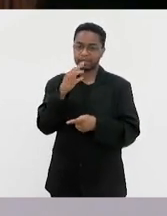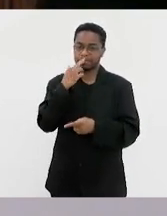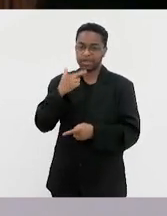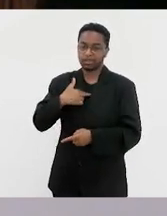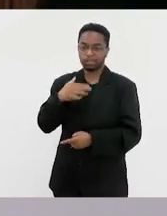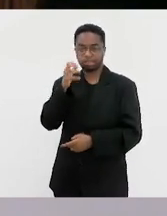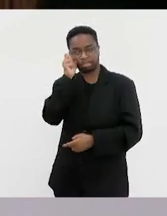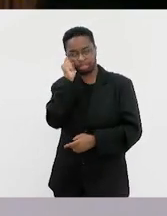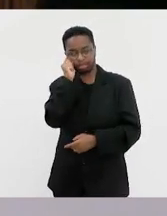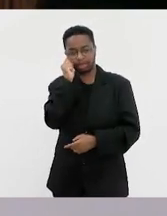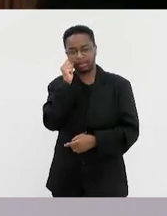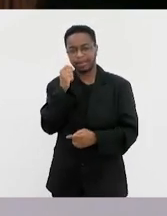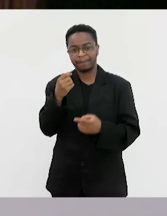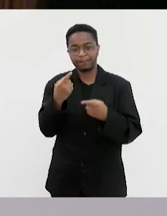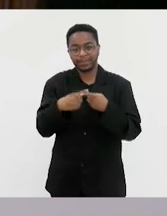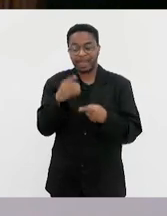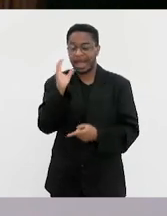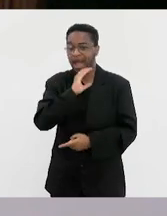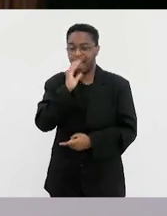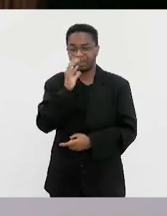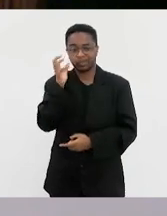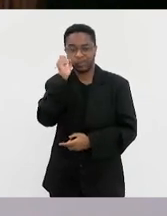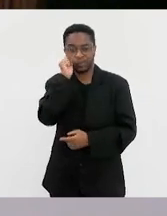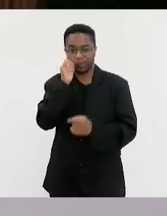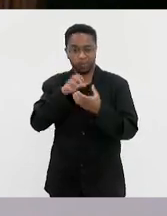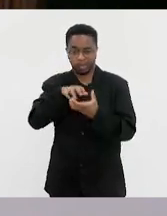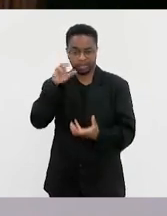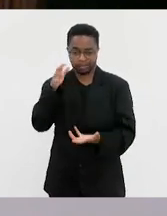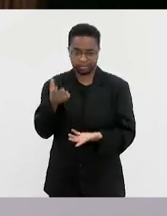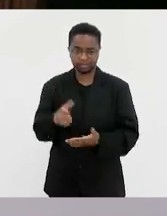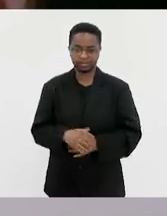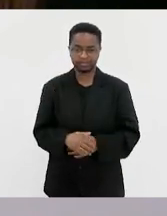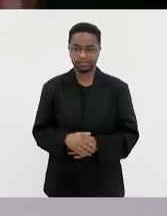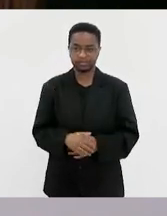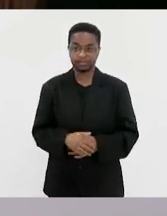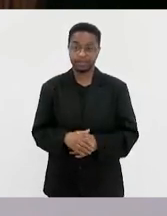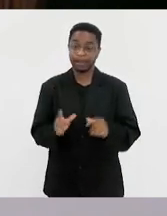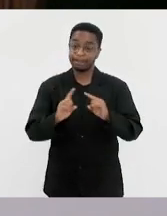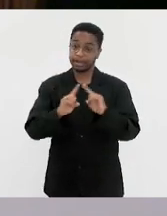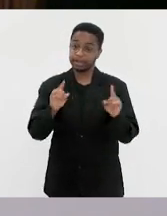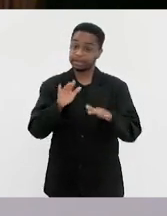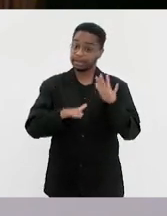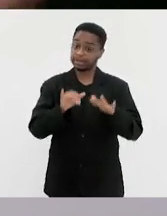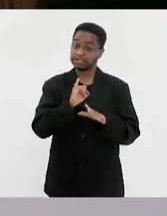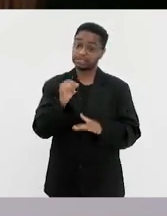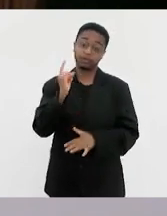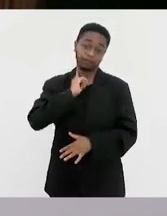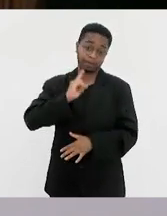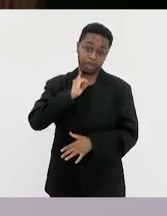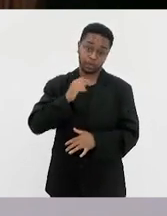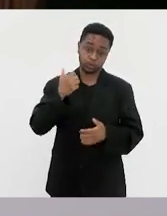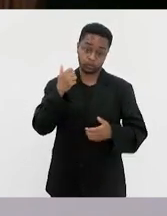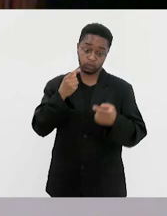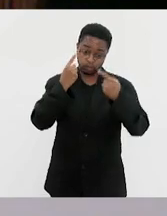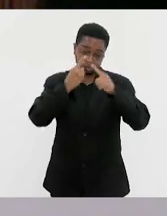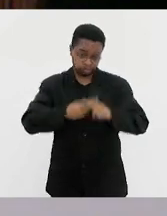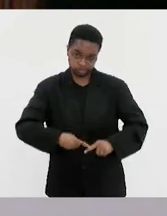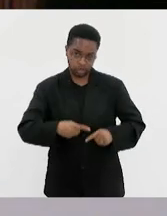meu avô, que ele dormia bem rápido, a não ser que estivesse passando o jogo do Flamengo, aí ele não dormia de jeito